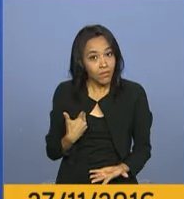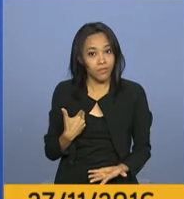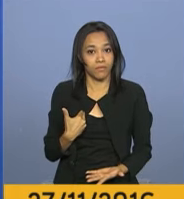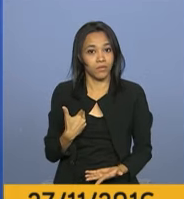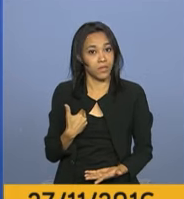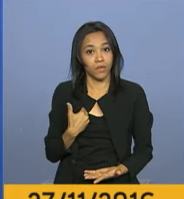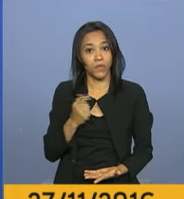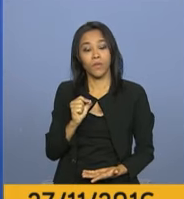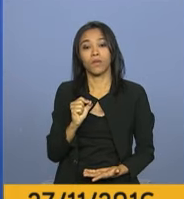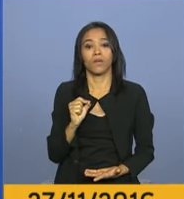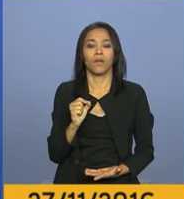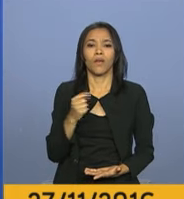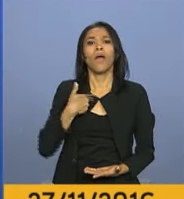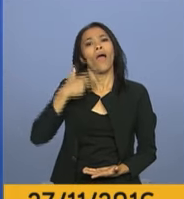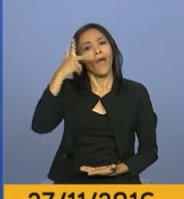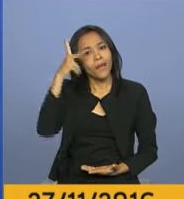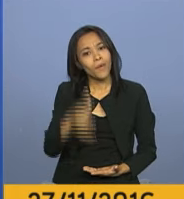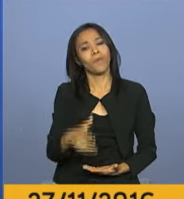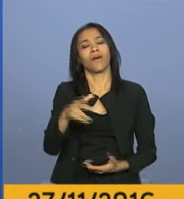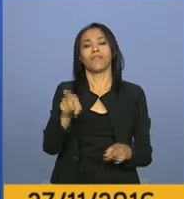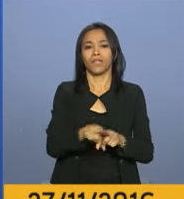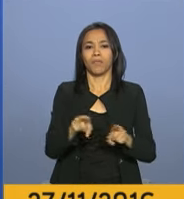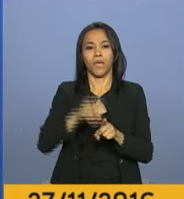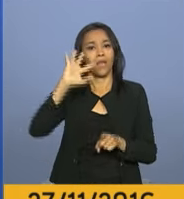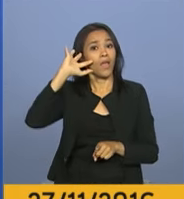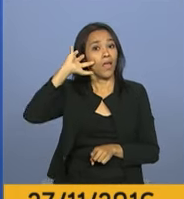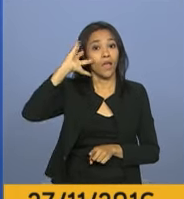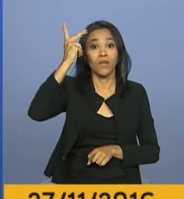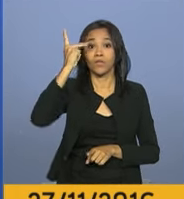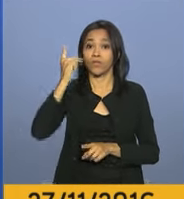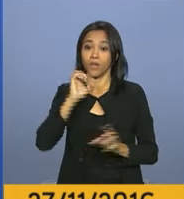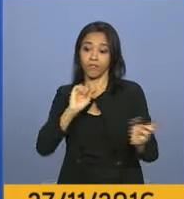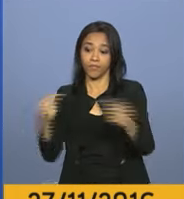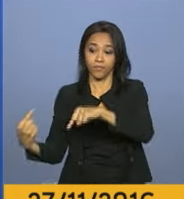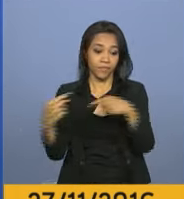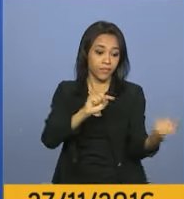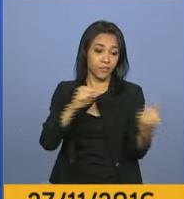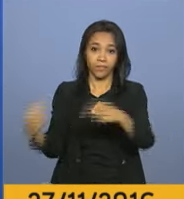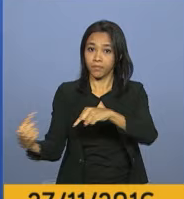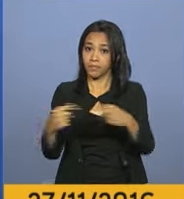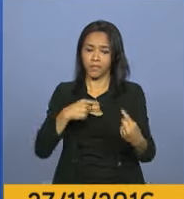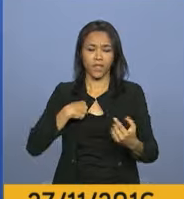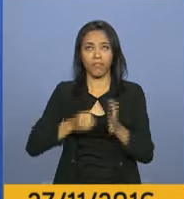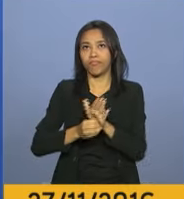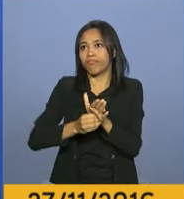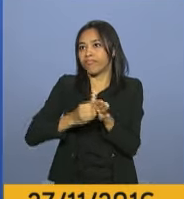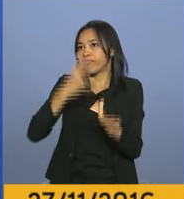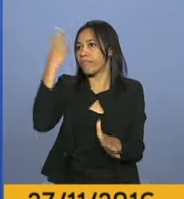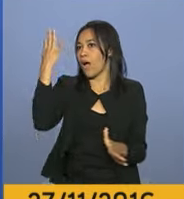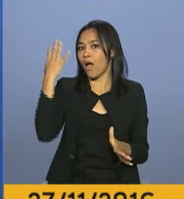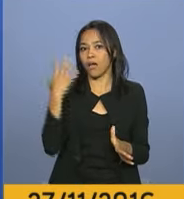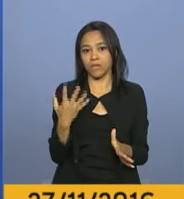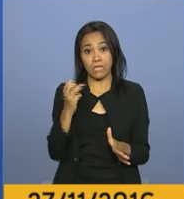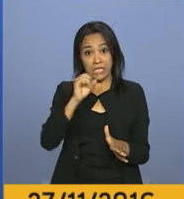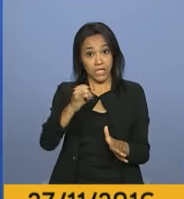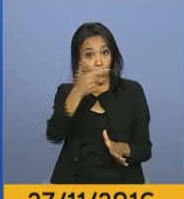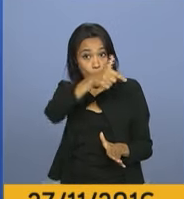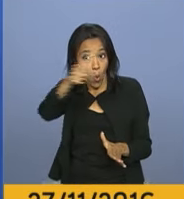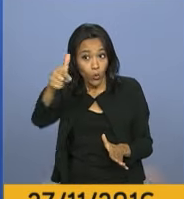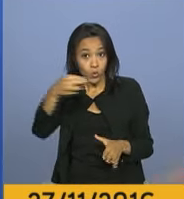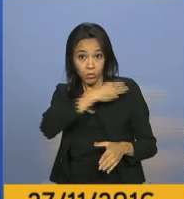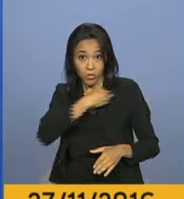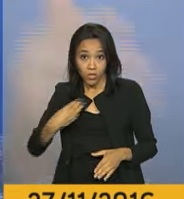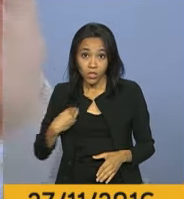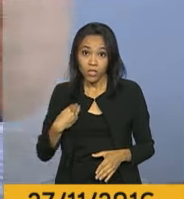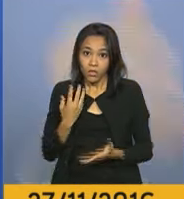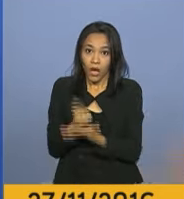tinha que fazer era exatamente arbitrar conflitos. Já houve outros tantos. Se outros ministros quisessem gravar,